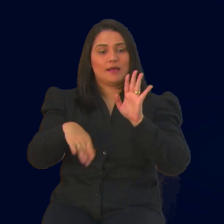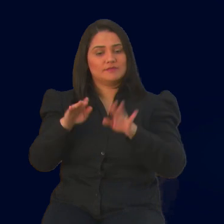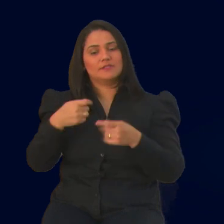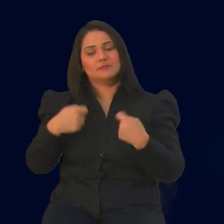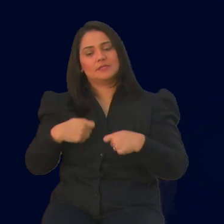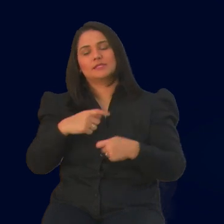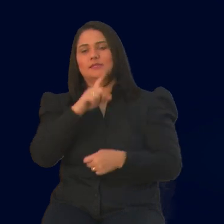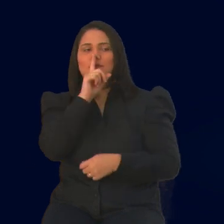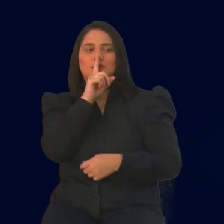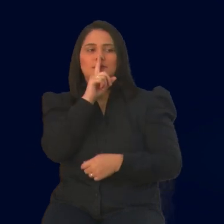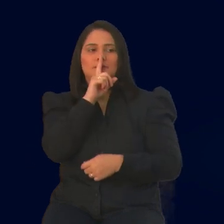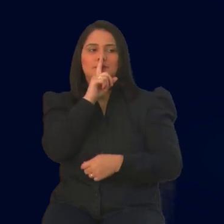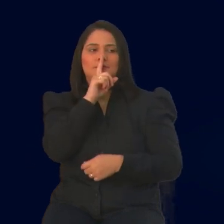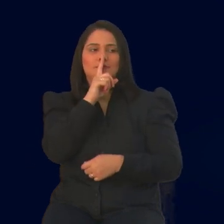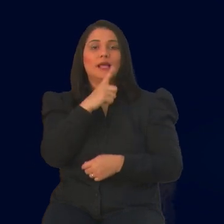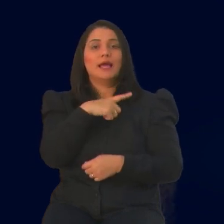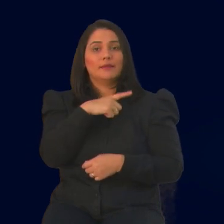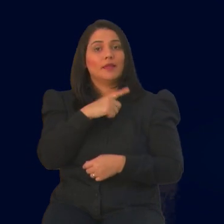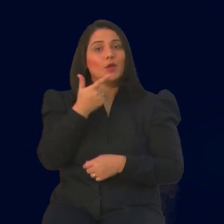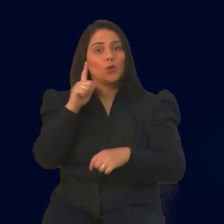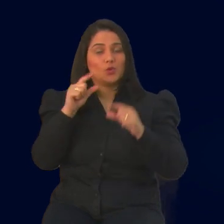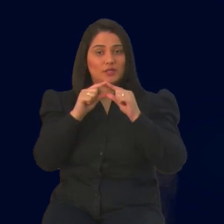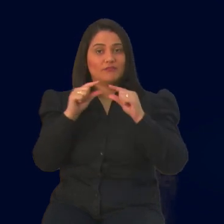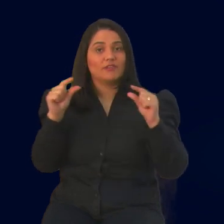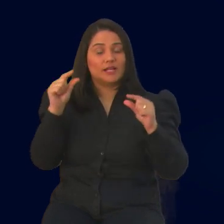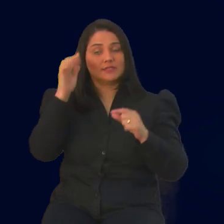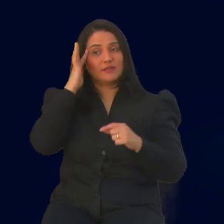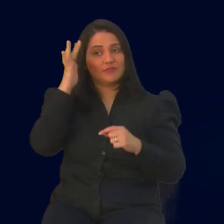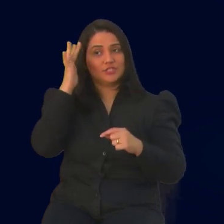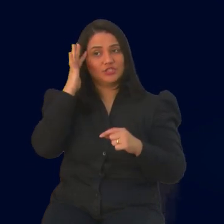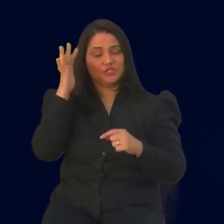outra frase que eu gosto, que eu trago aqui para vocês refletirem.